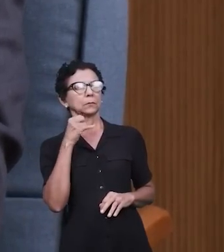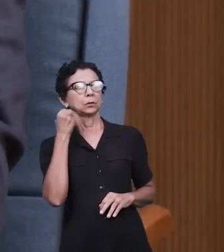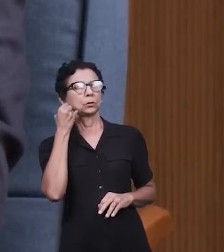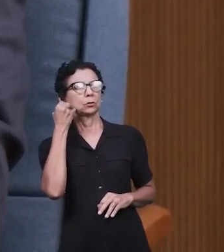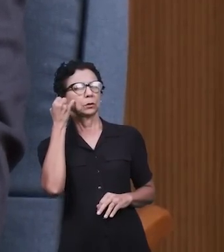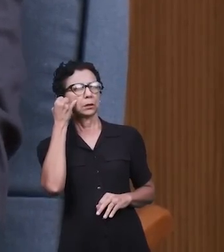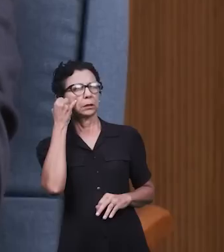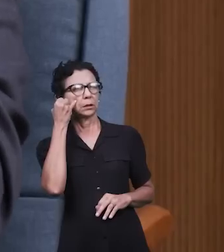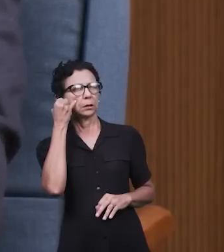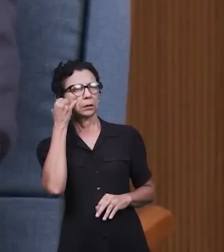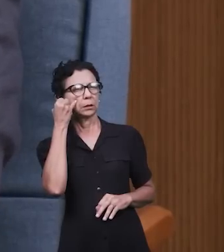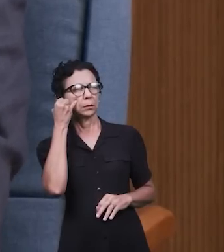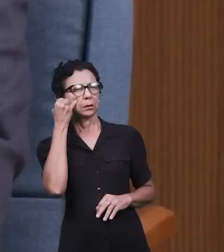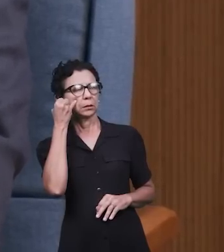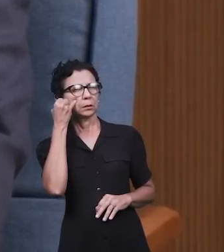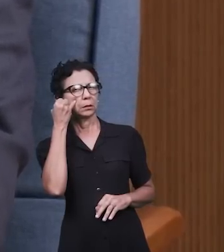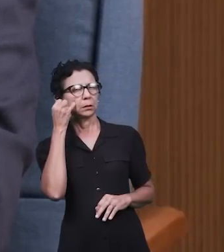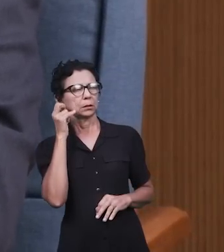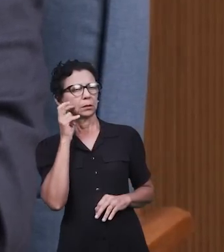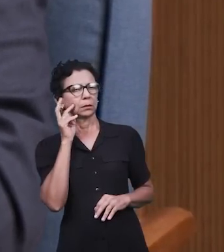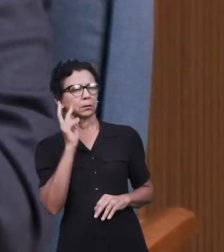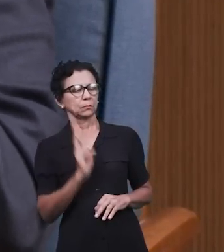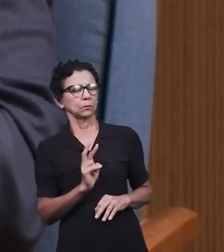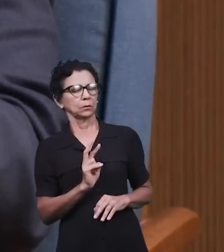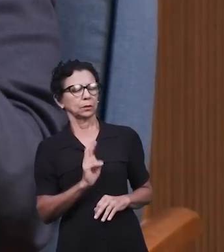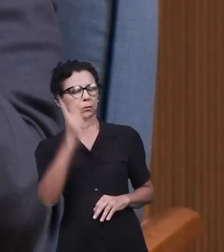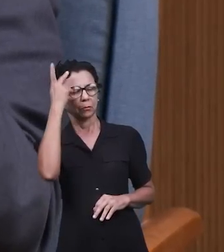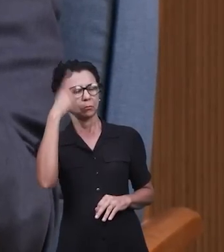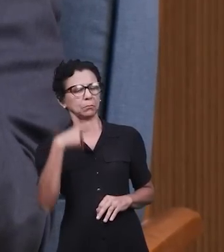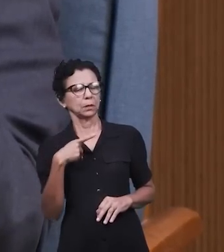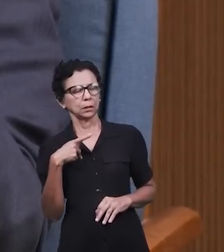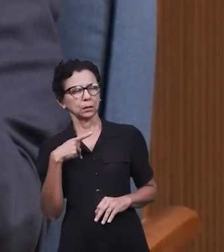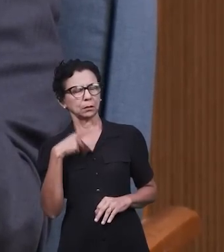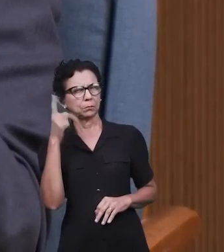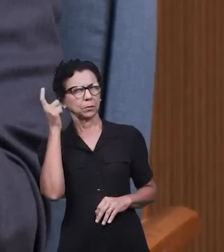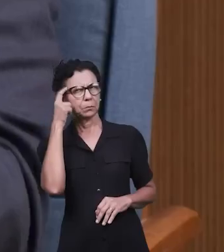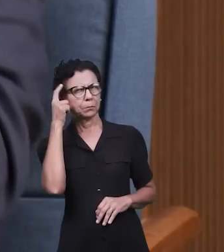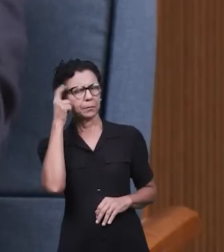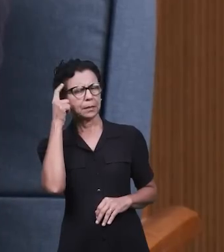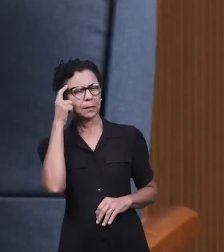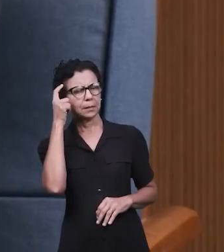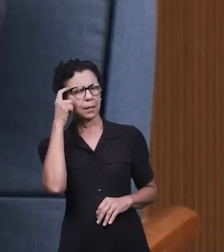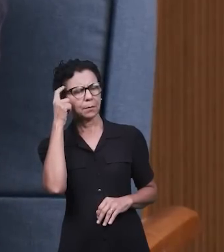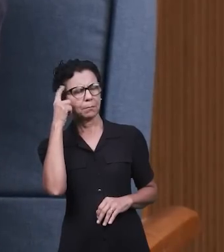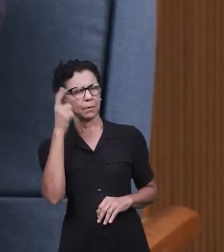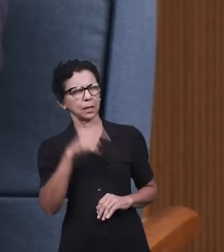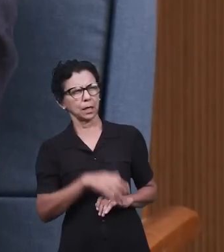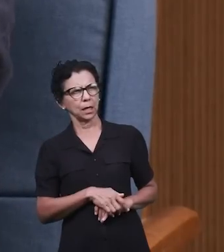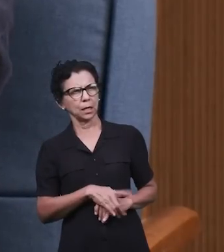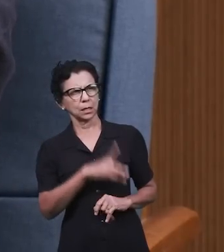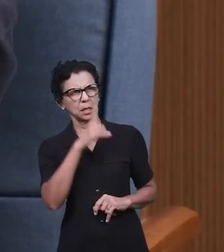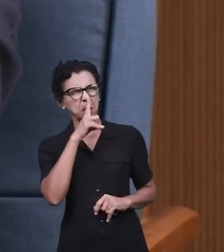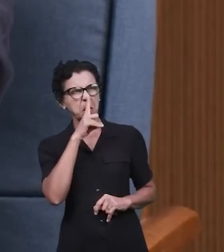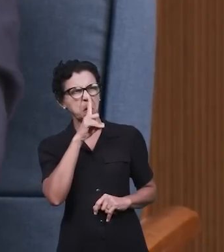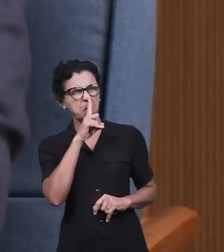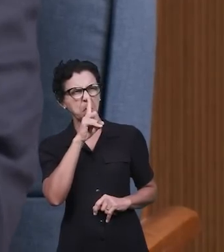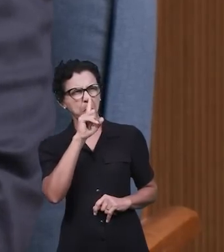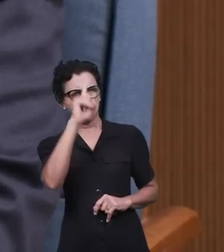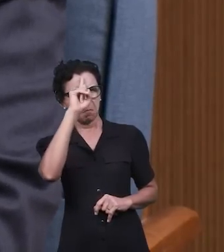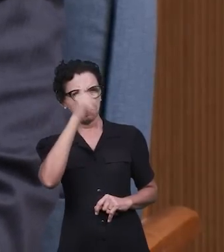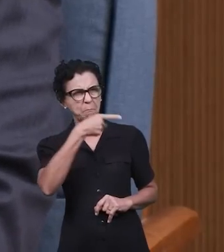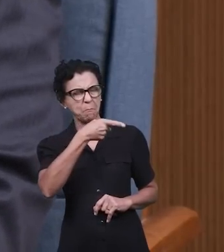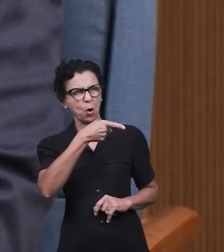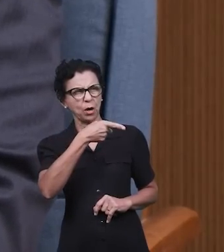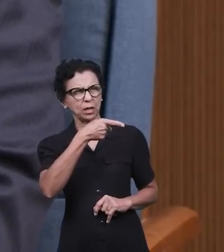ele é um olhar humano. Meu pensamento, na maioria das vezes, é para